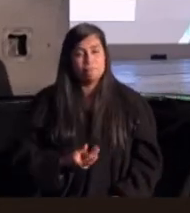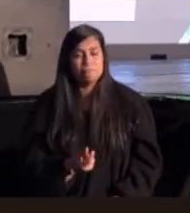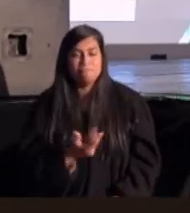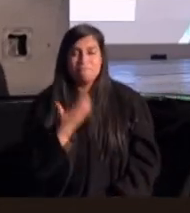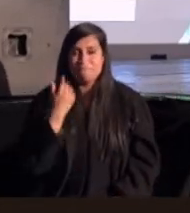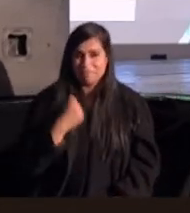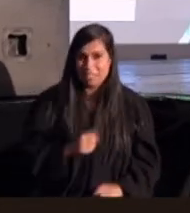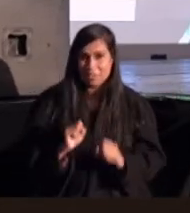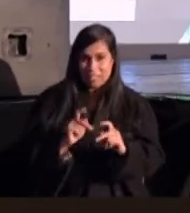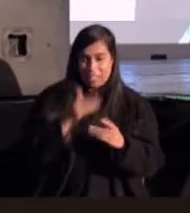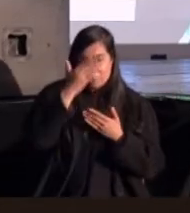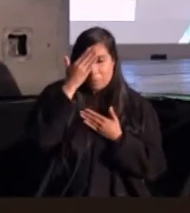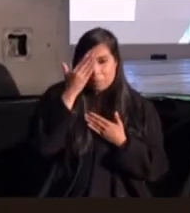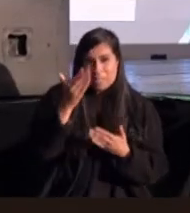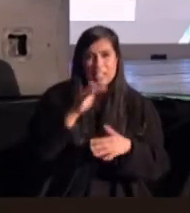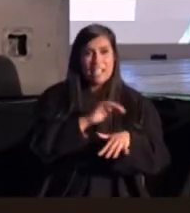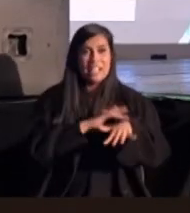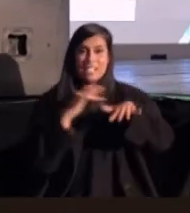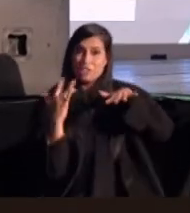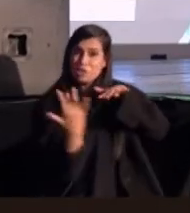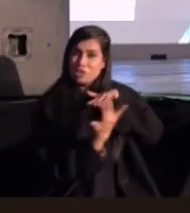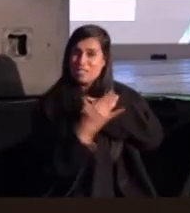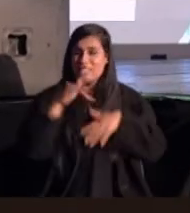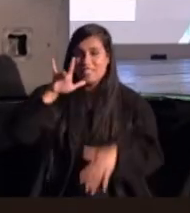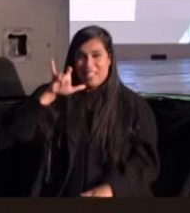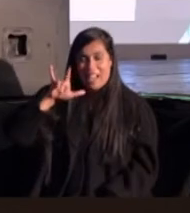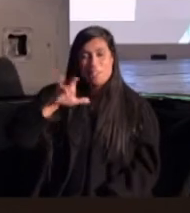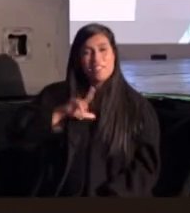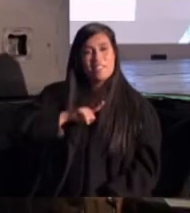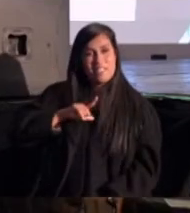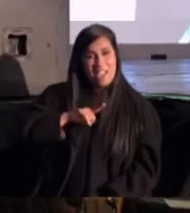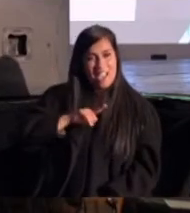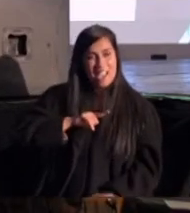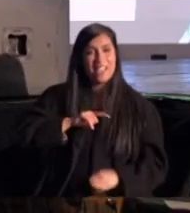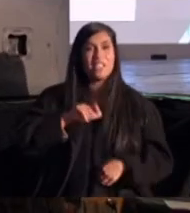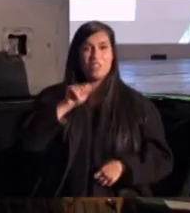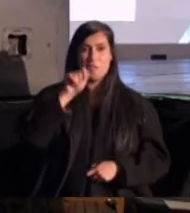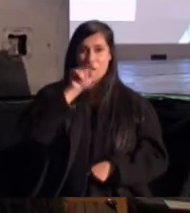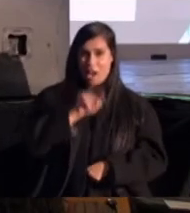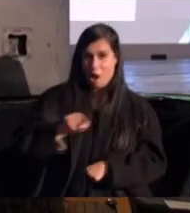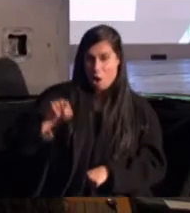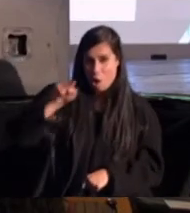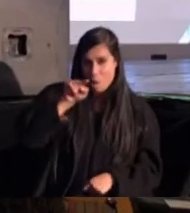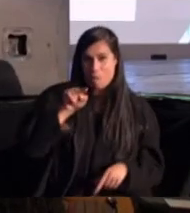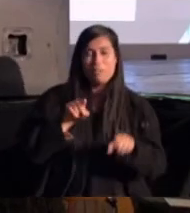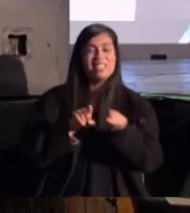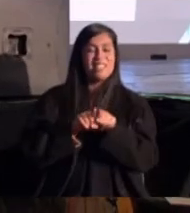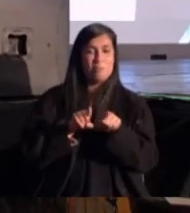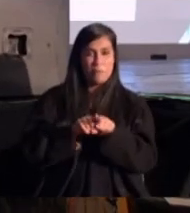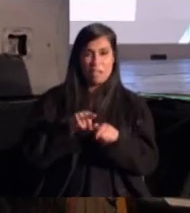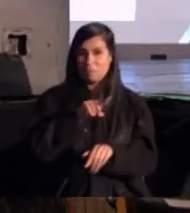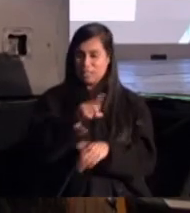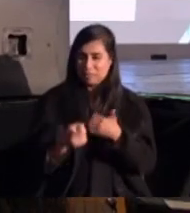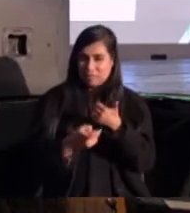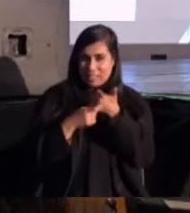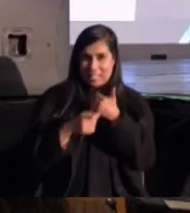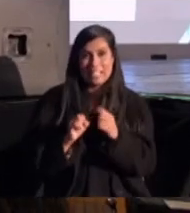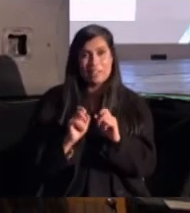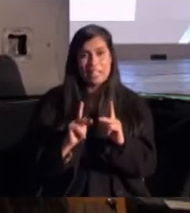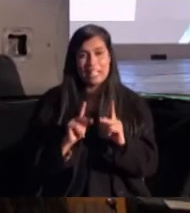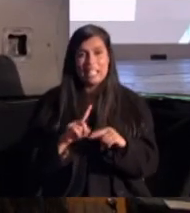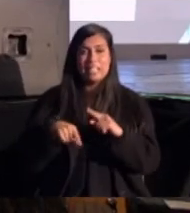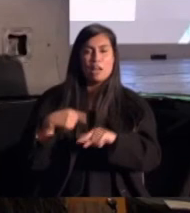Agradeço, obrigado. Minhas redes sociais estão aqui, o Instagram, né? Nogueira Oficial. Meu e-mail é contato Nogueira. E podemos